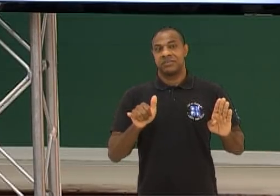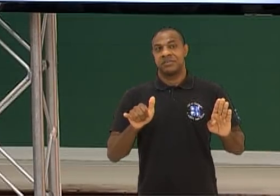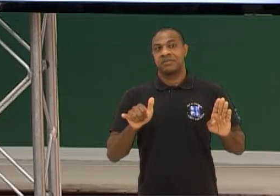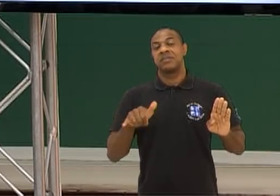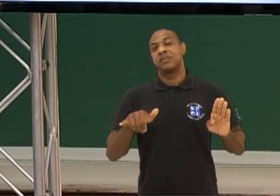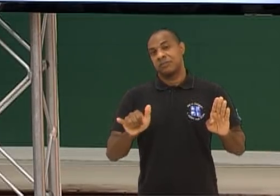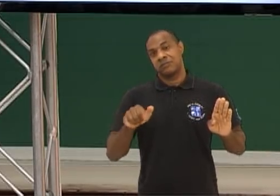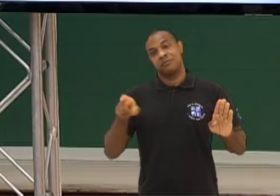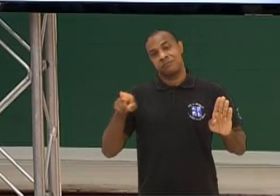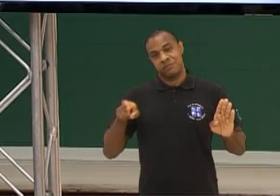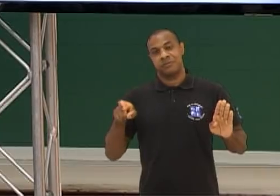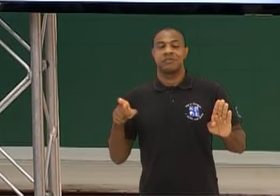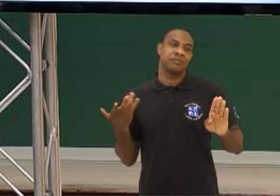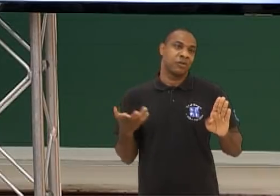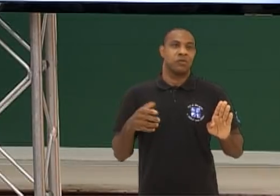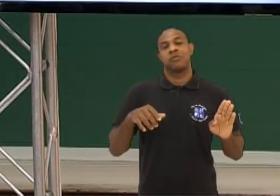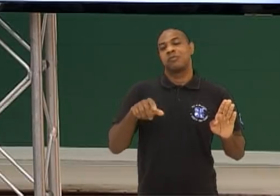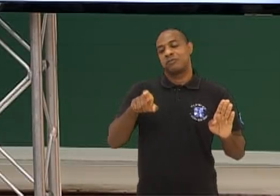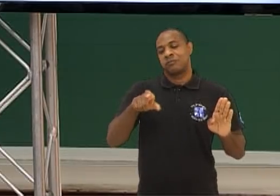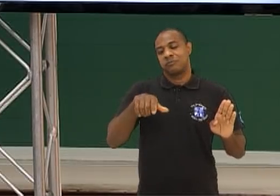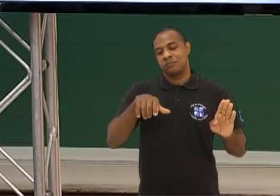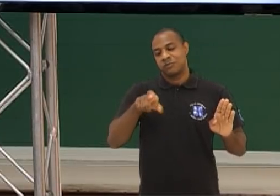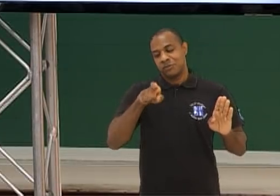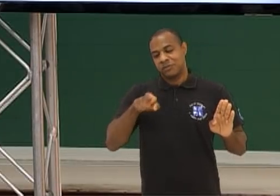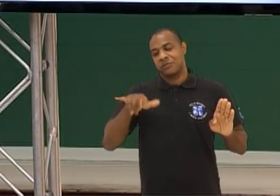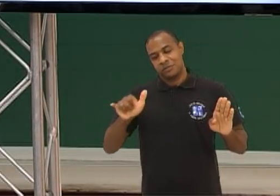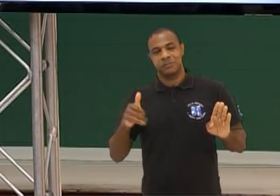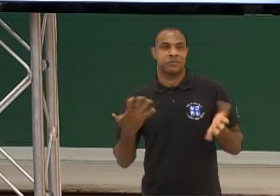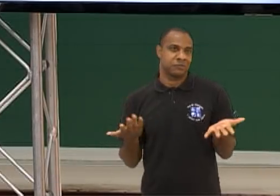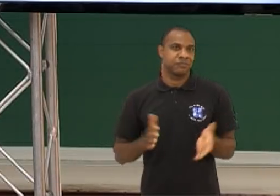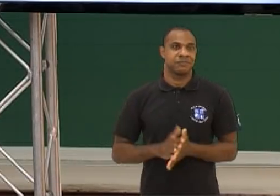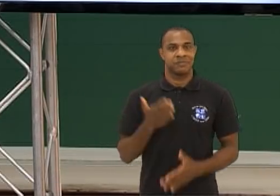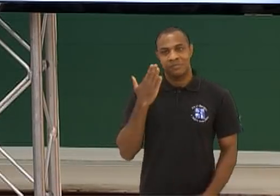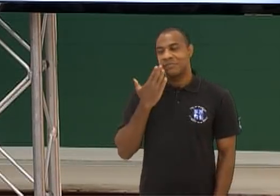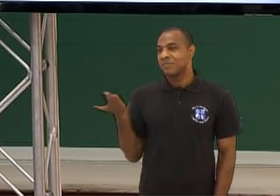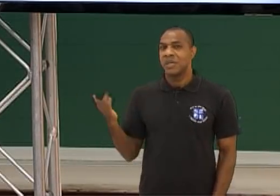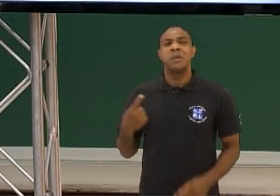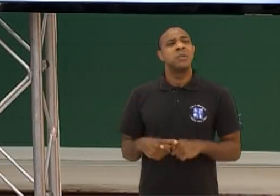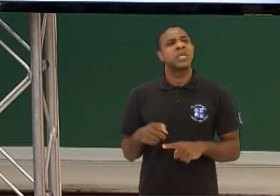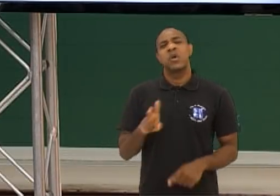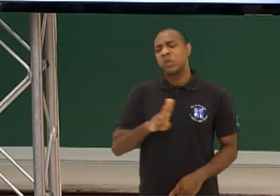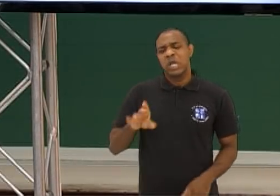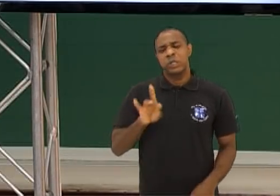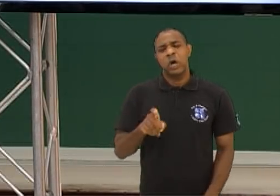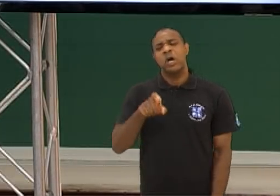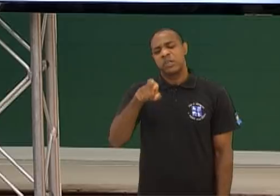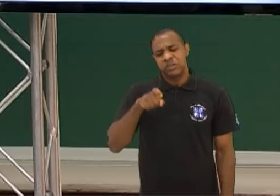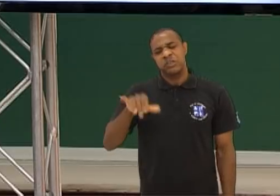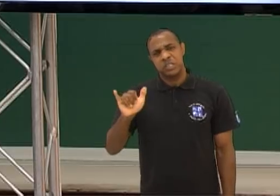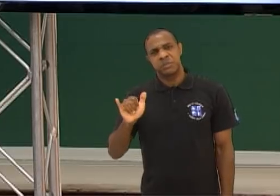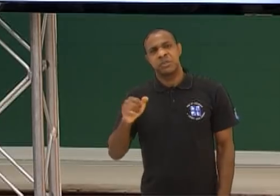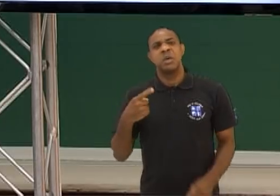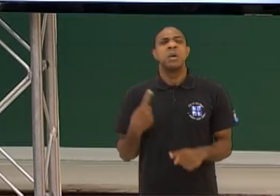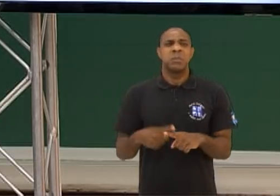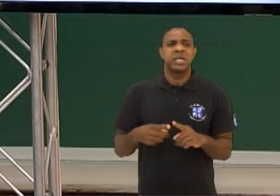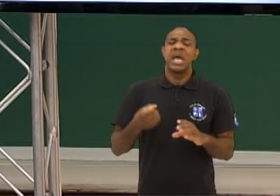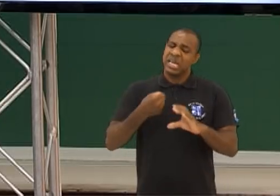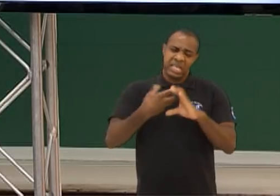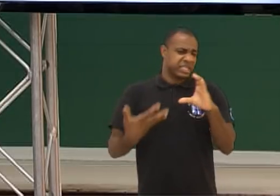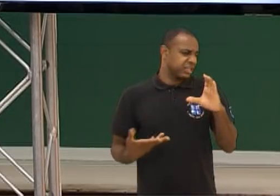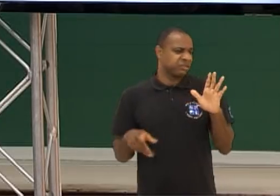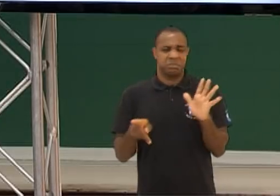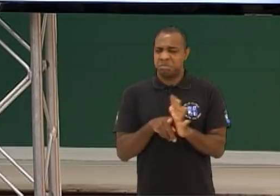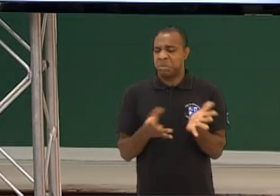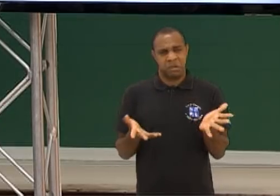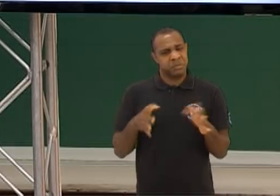para vocês, podemos usar qualquer letra. Por que a gente usa tanto x e y? Exatamente por uma característica, a questão da história